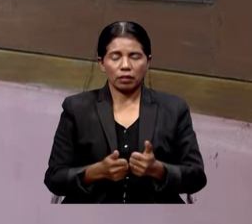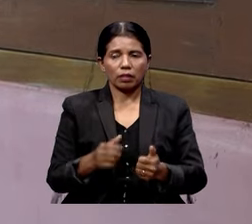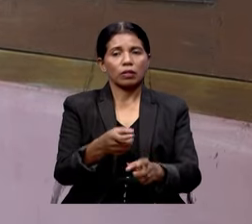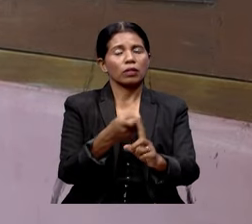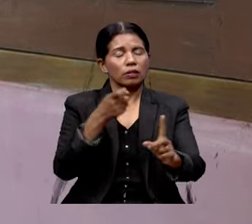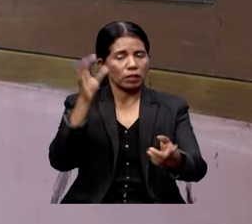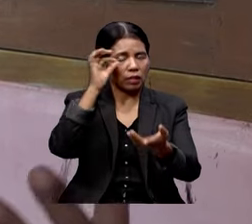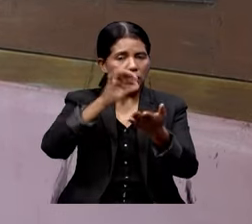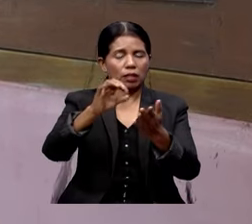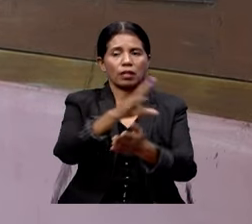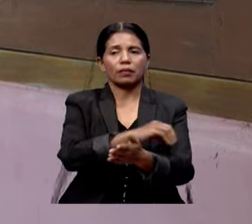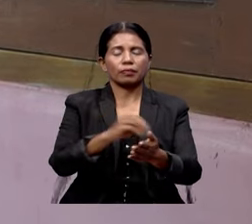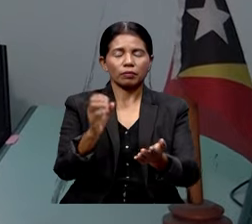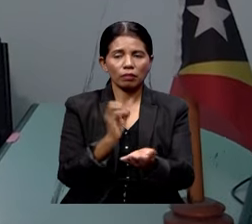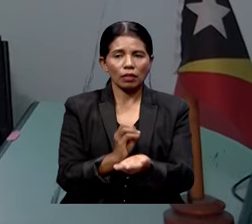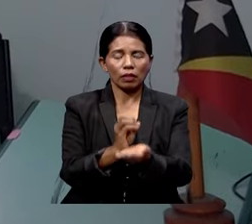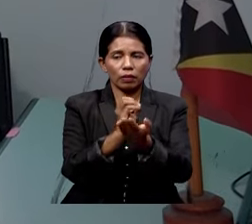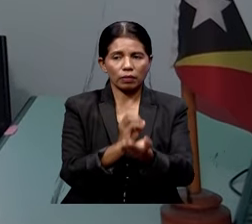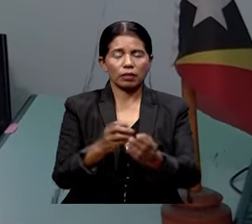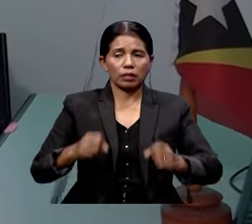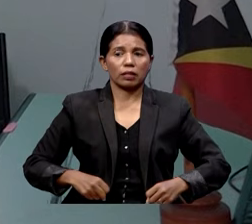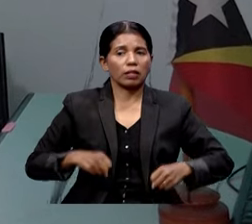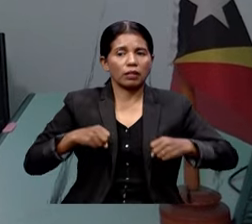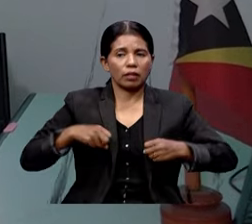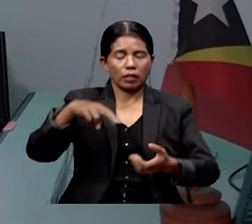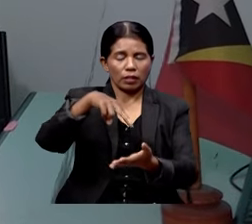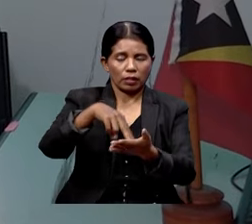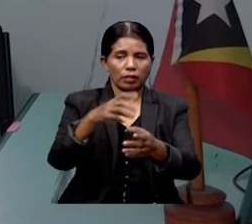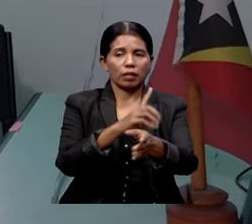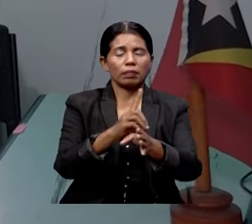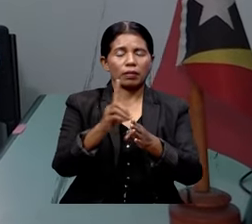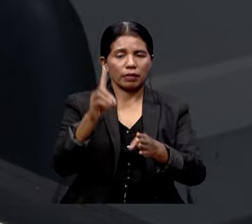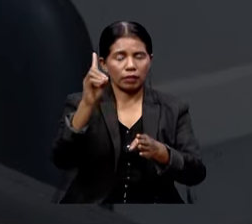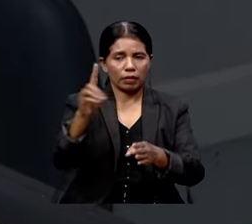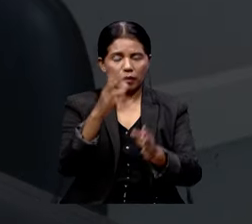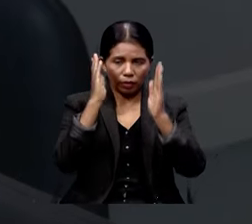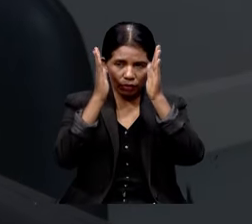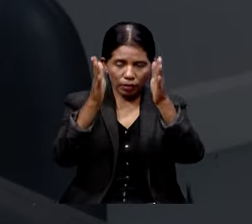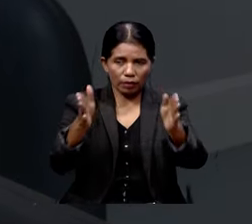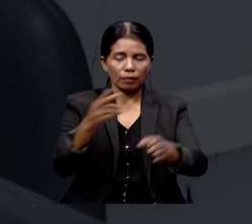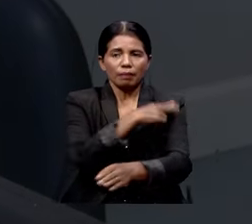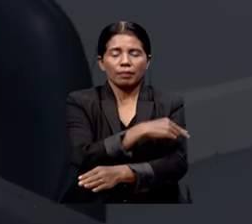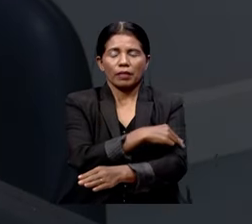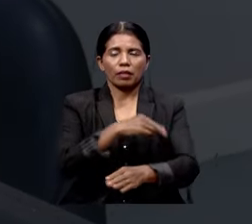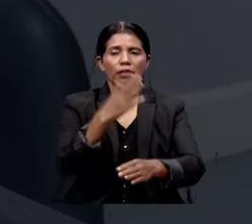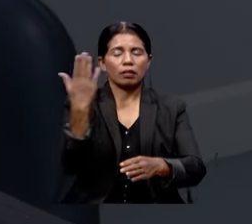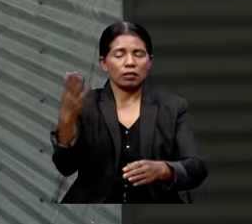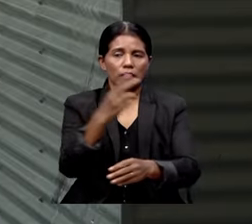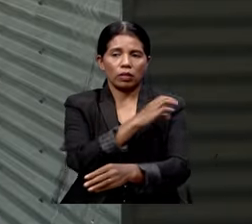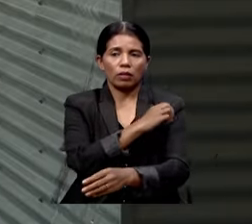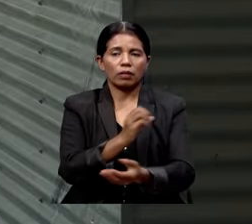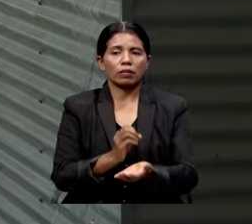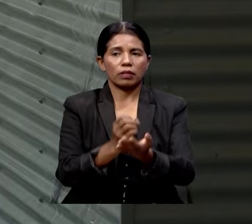husi secretariado regional ba assunto sauri estabelece de departamento ida nebe tutela direita ba hospital regional Raiwa udi